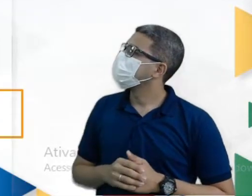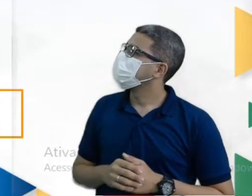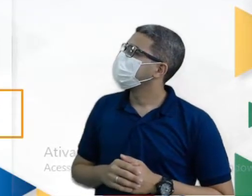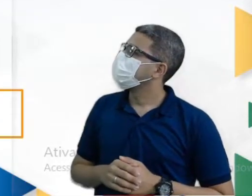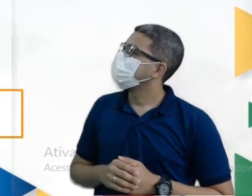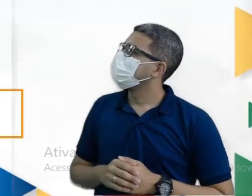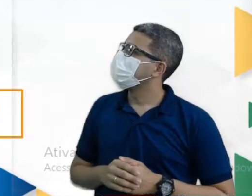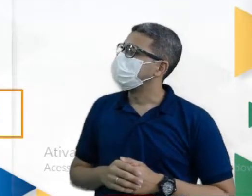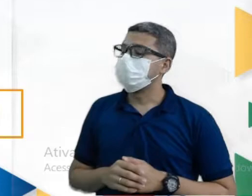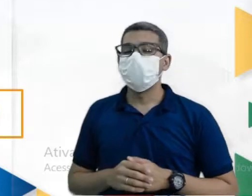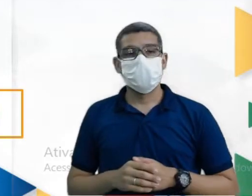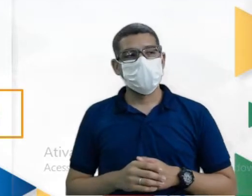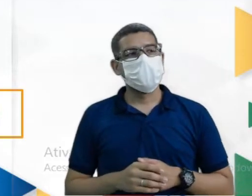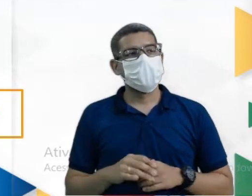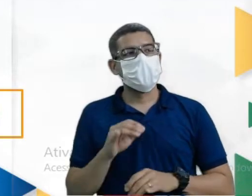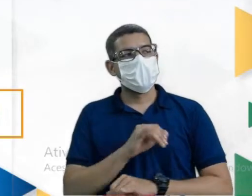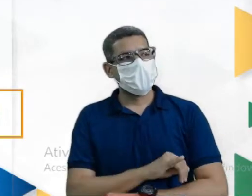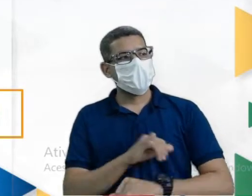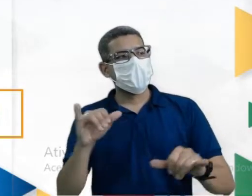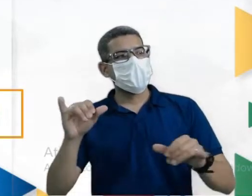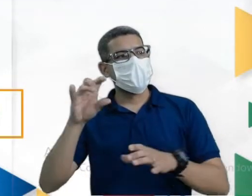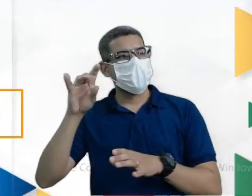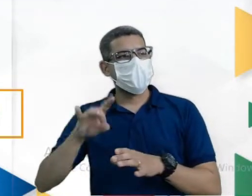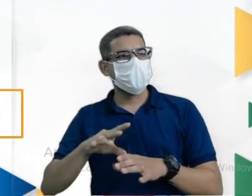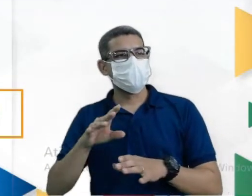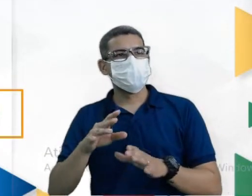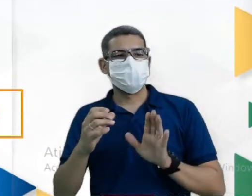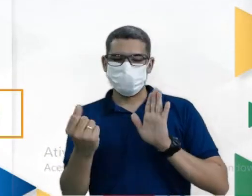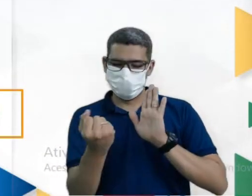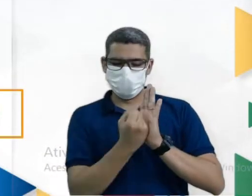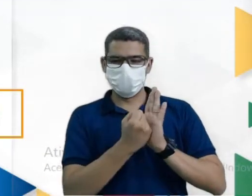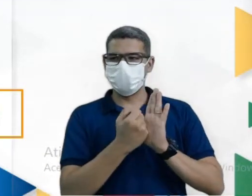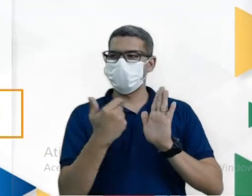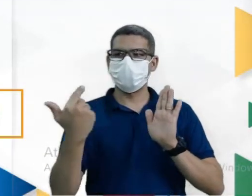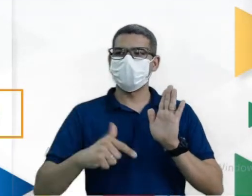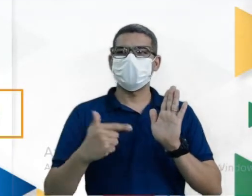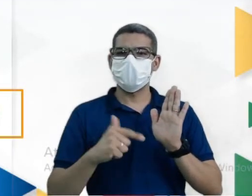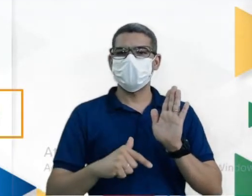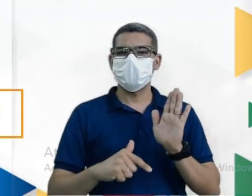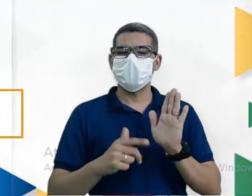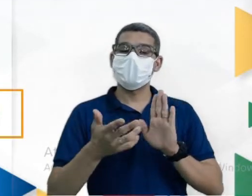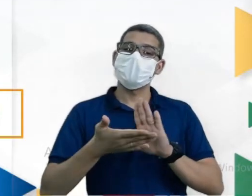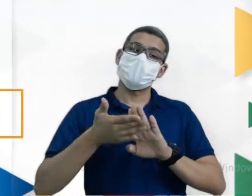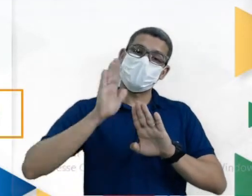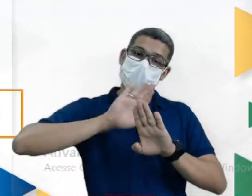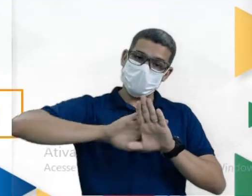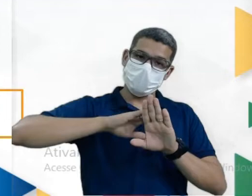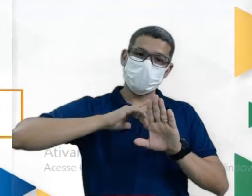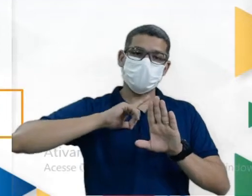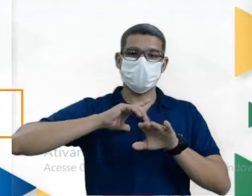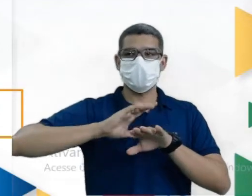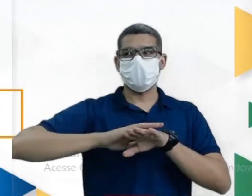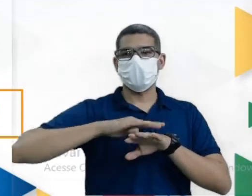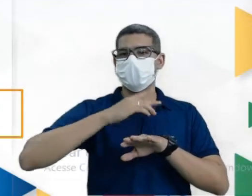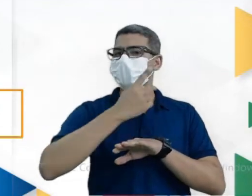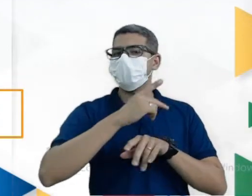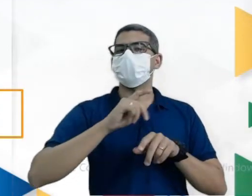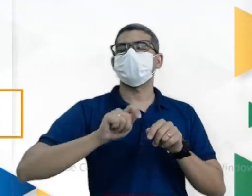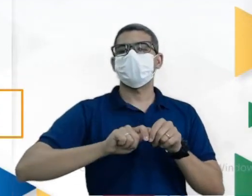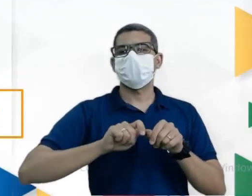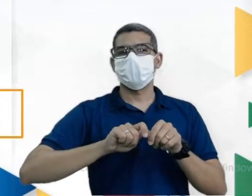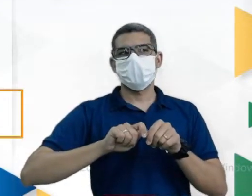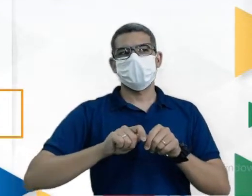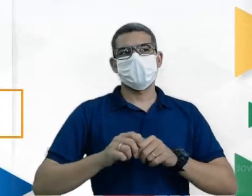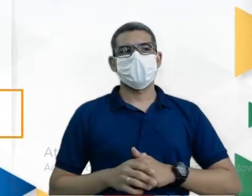para sensibilizar. Primeiro, não tem uma marca específica aí, mas tem alguém fazendo por trás, né? O anúncio ele vem basicamente